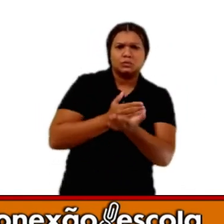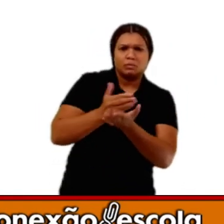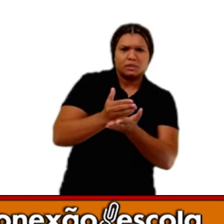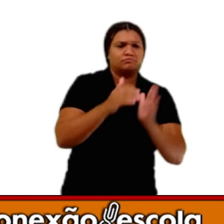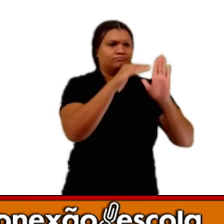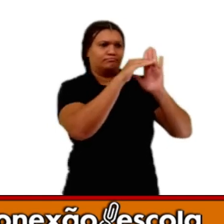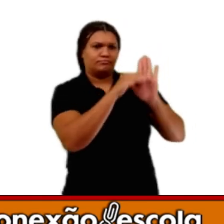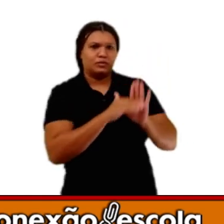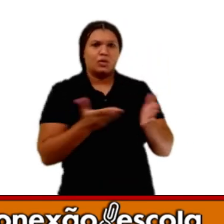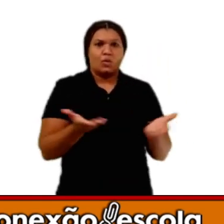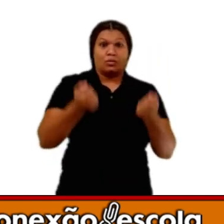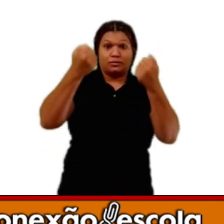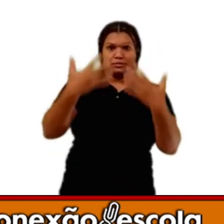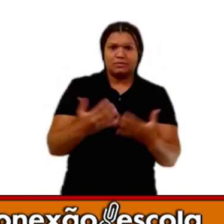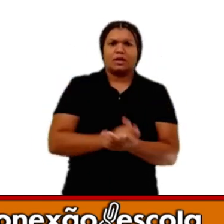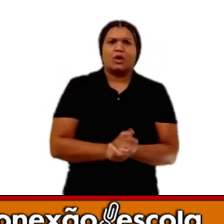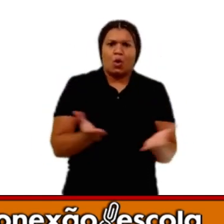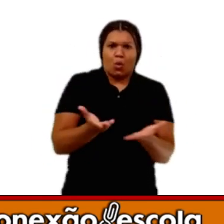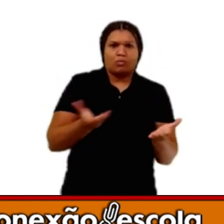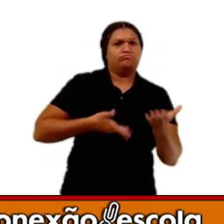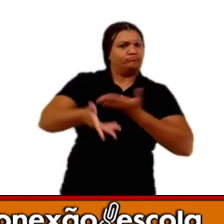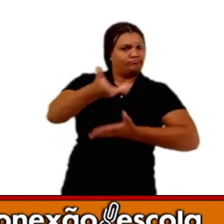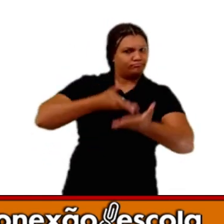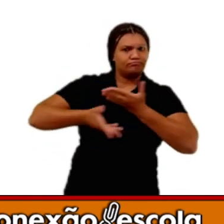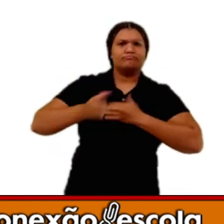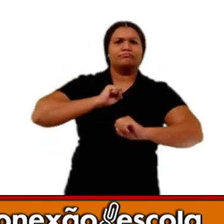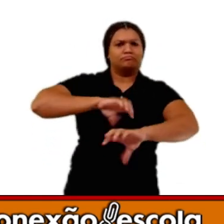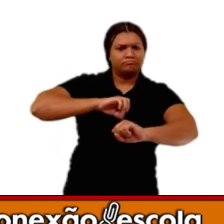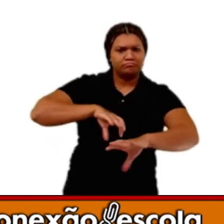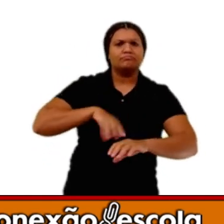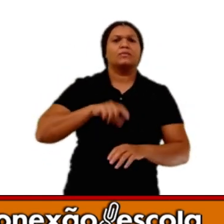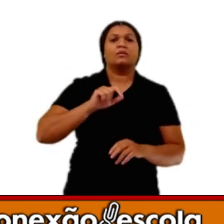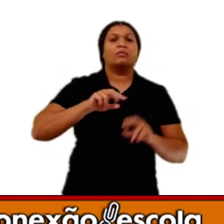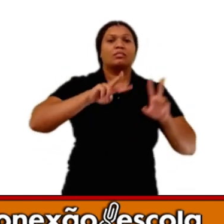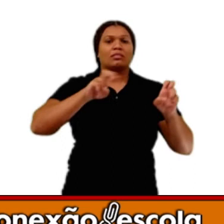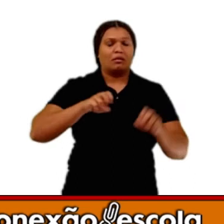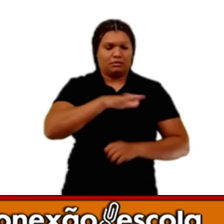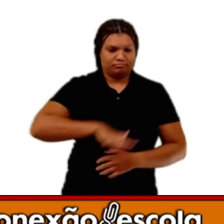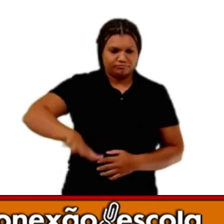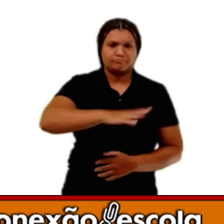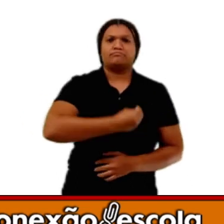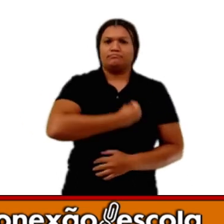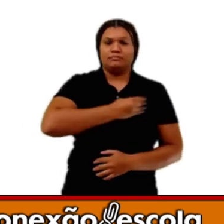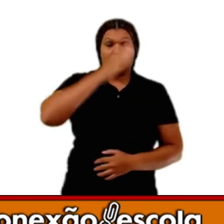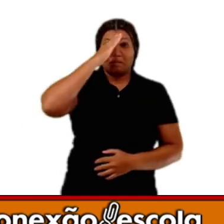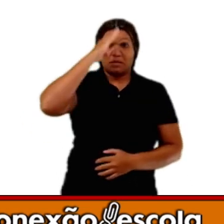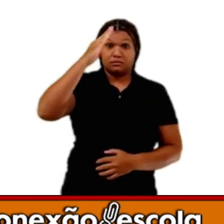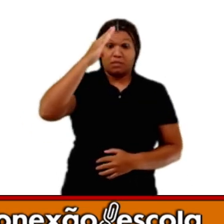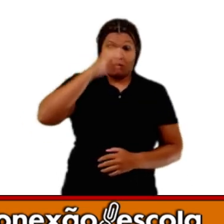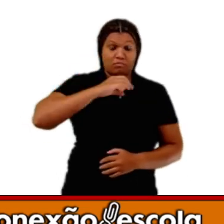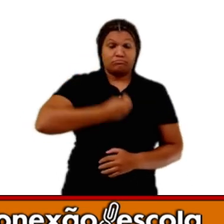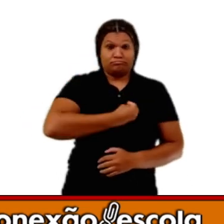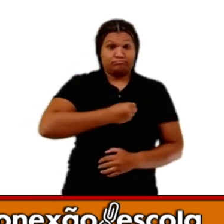falar hoje, né? Então hoje nós vamos trocar uma ideia sobre biomas, os principais biomas do mundo e